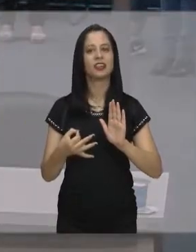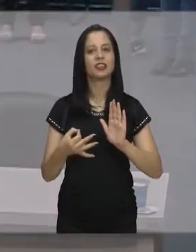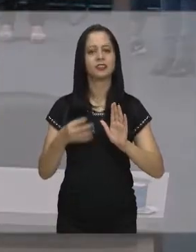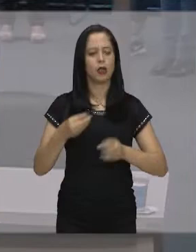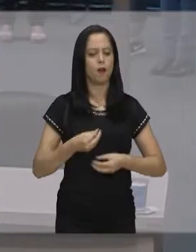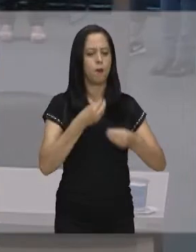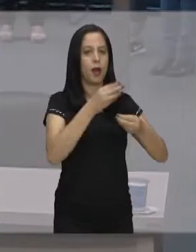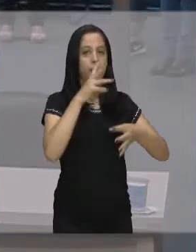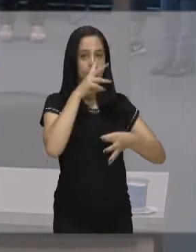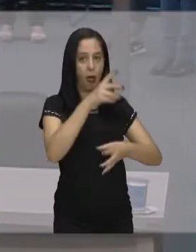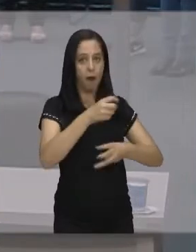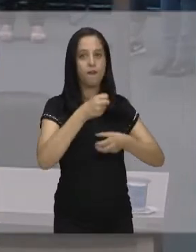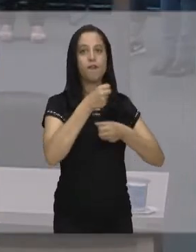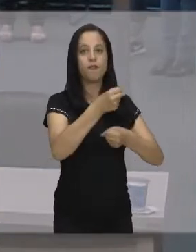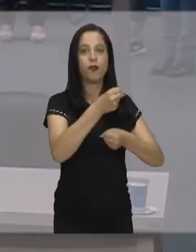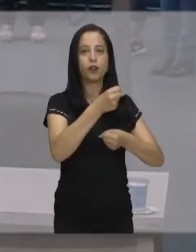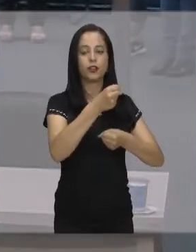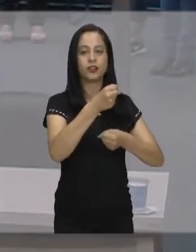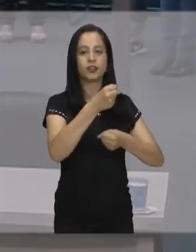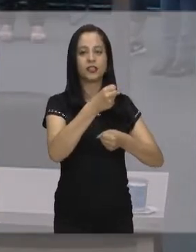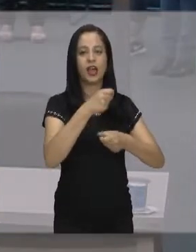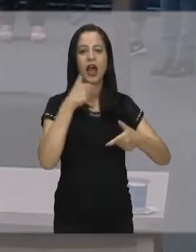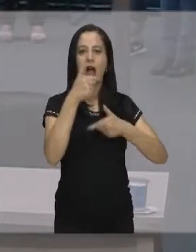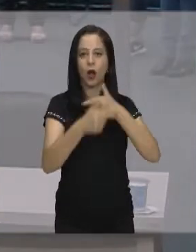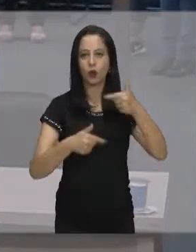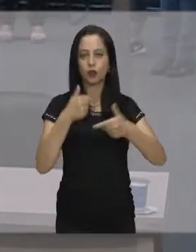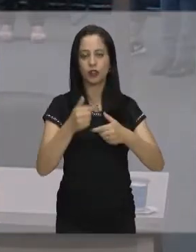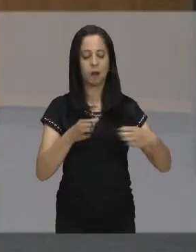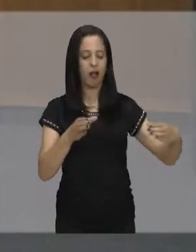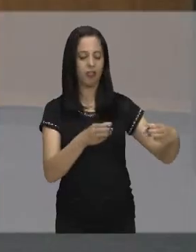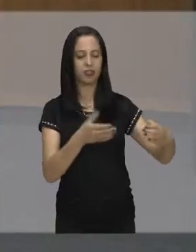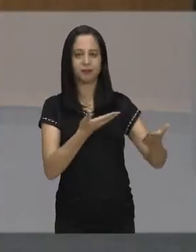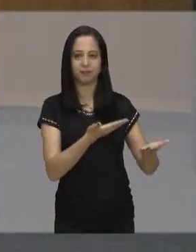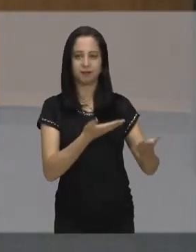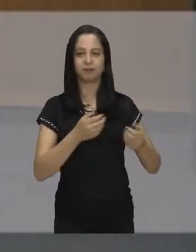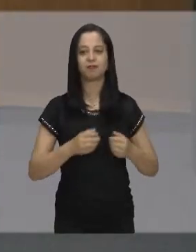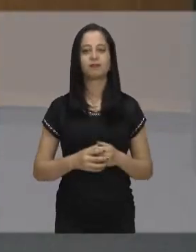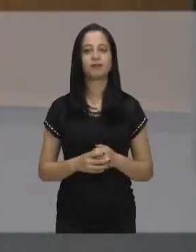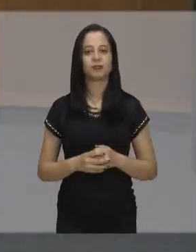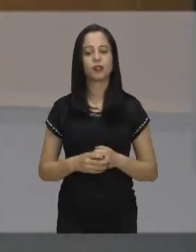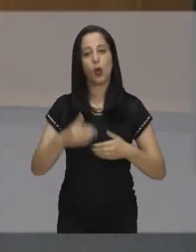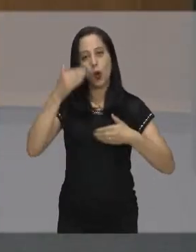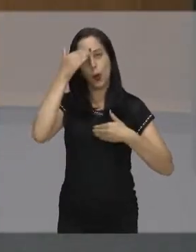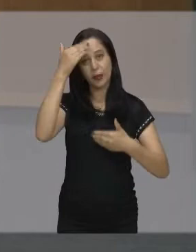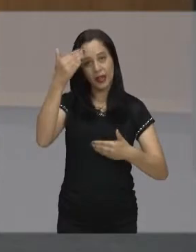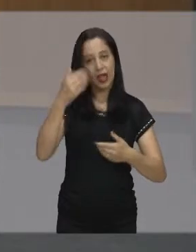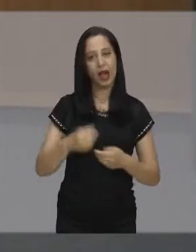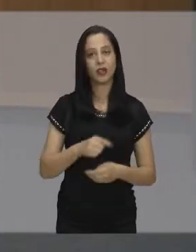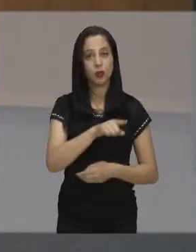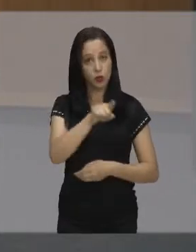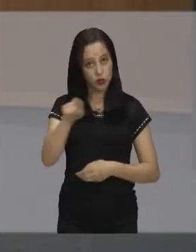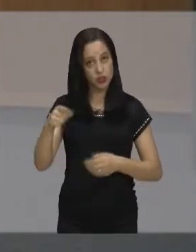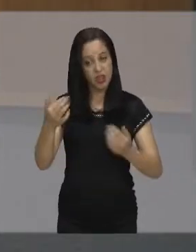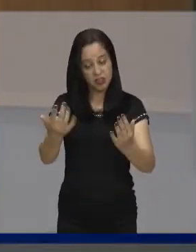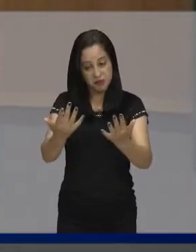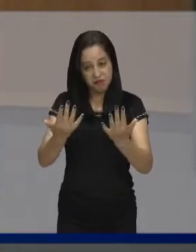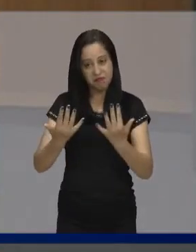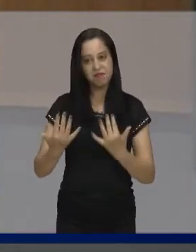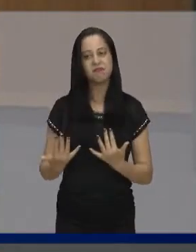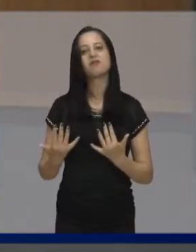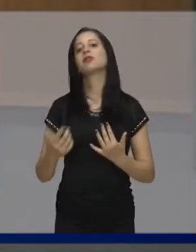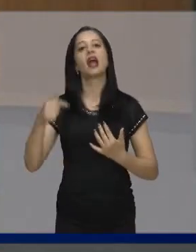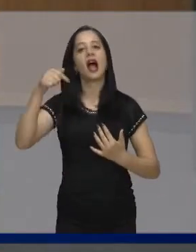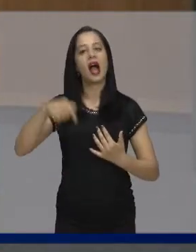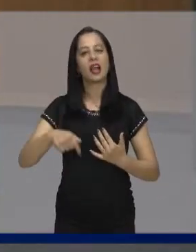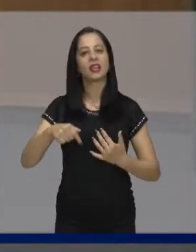e mais credibilidade ao trabalho da Associação Guadalupe. Muito obrigado a vocês por terem vindo. Essa Câmara os recebe